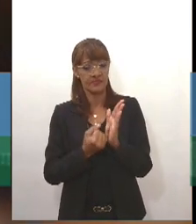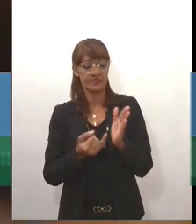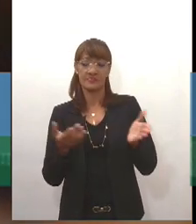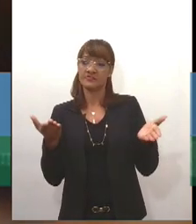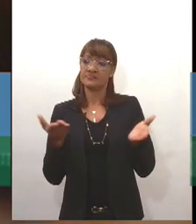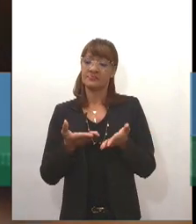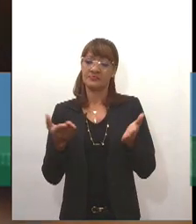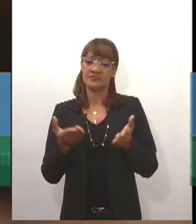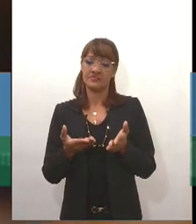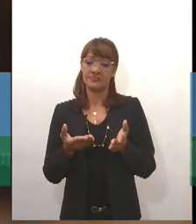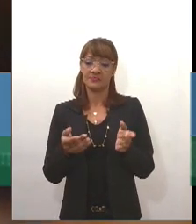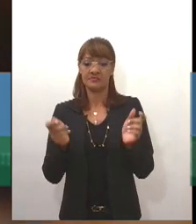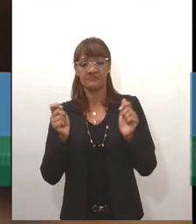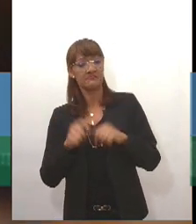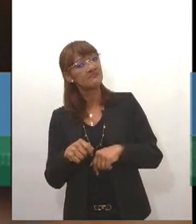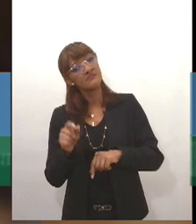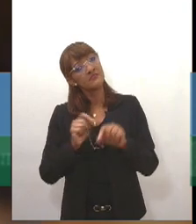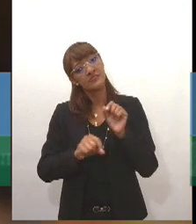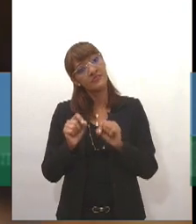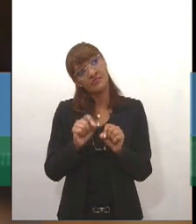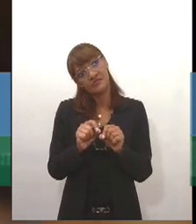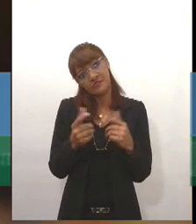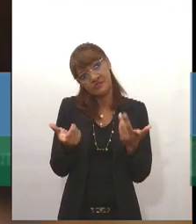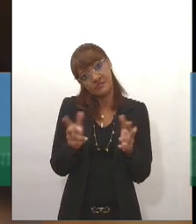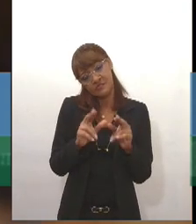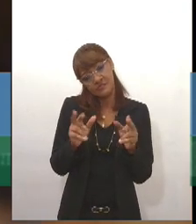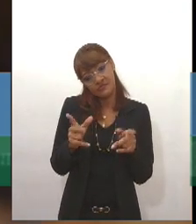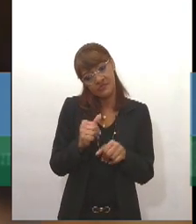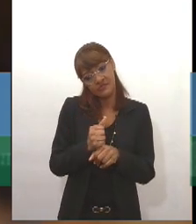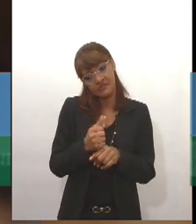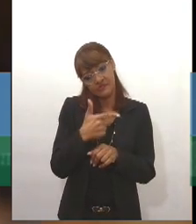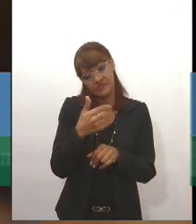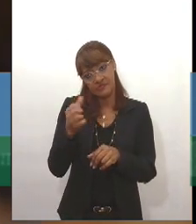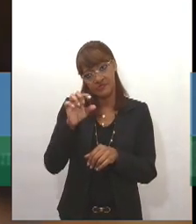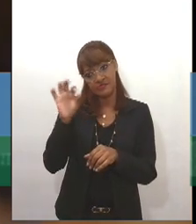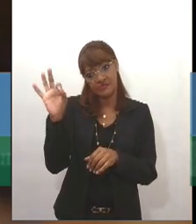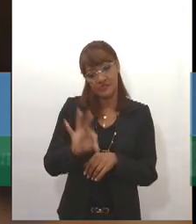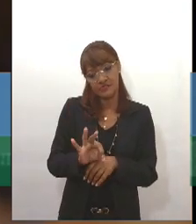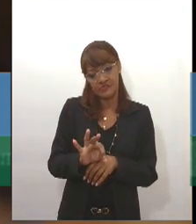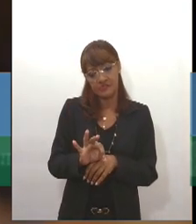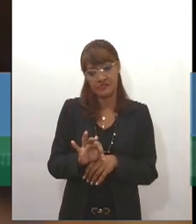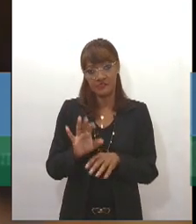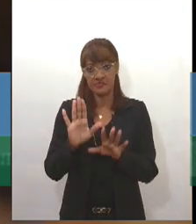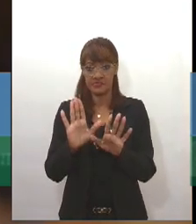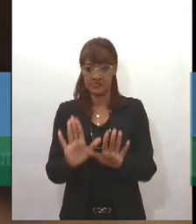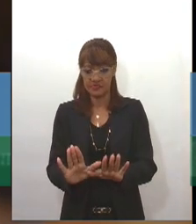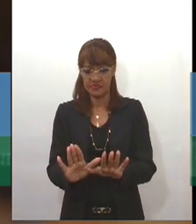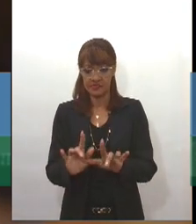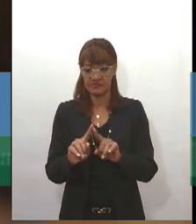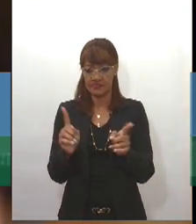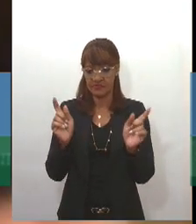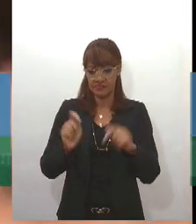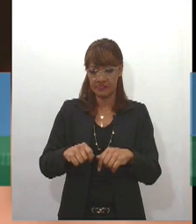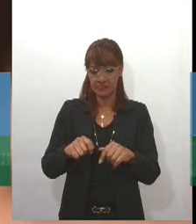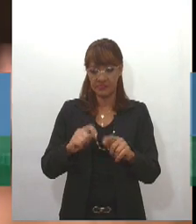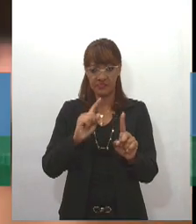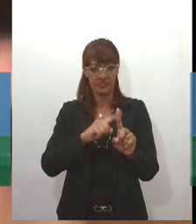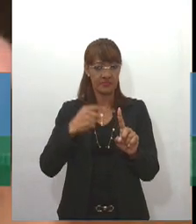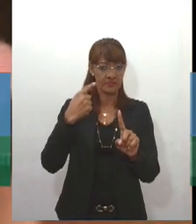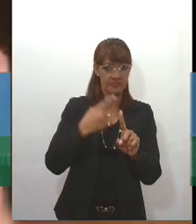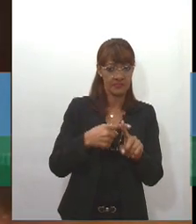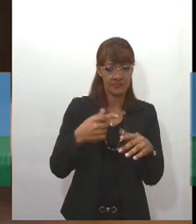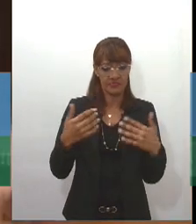que não seja 2,5% que ele alíquota padrão né que pode ser mais alta que pode chegar até